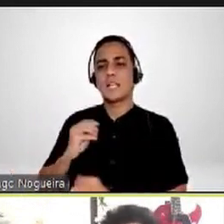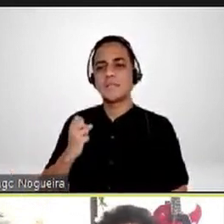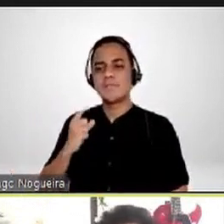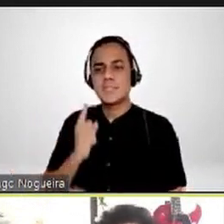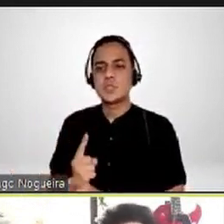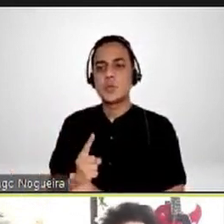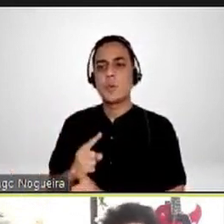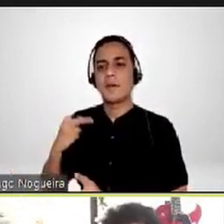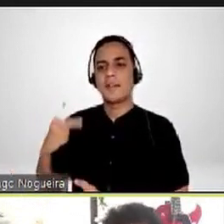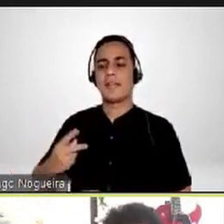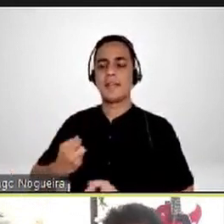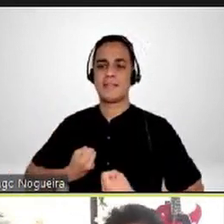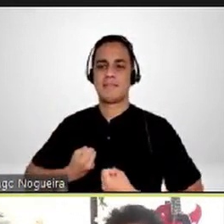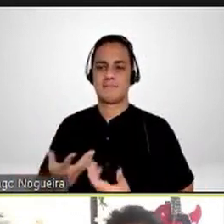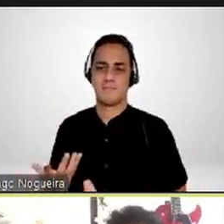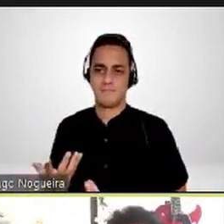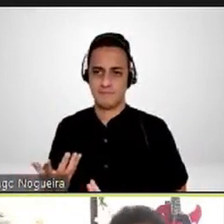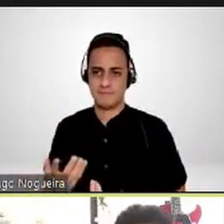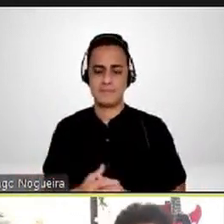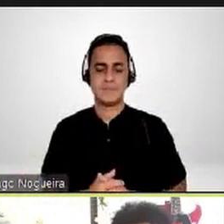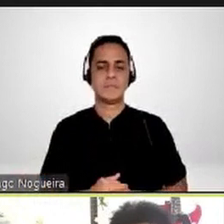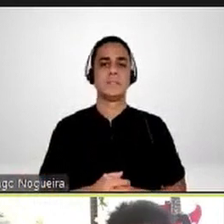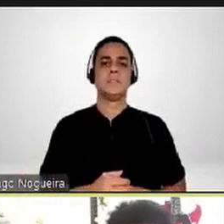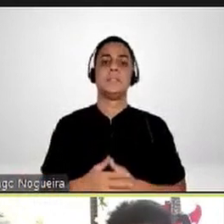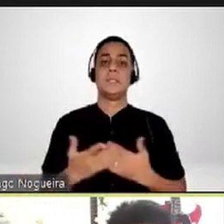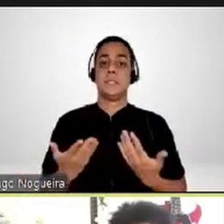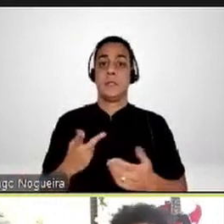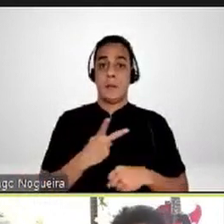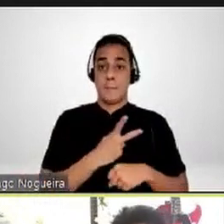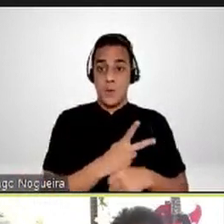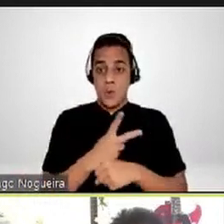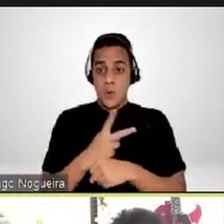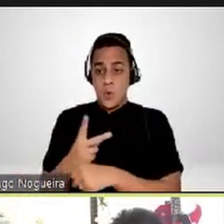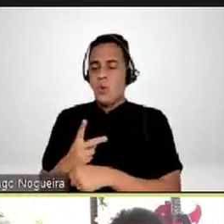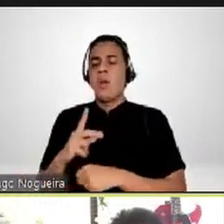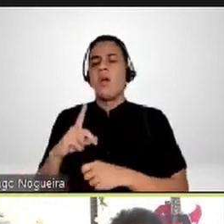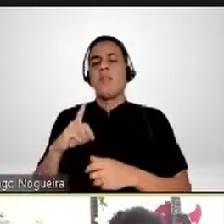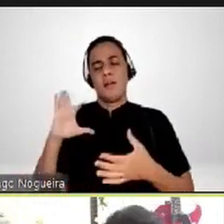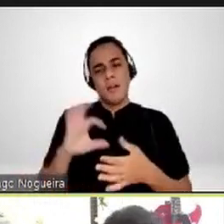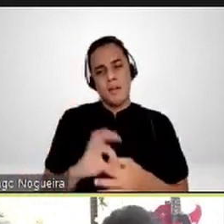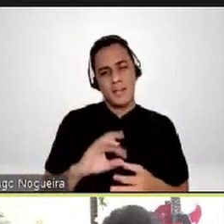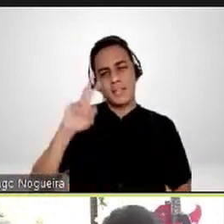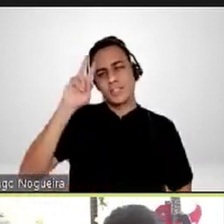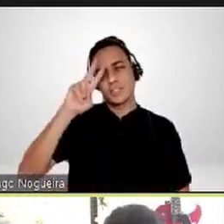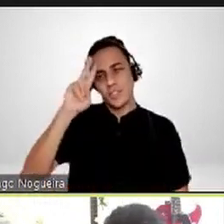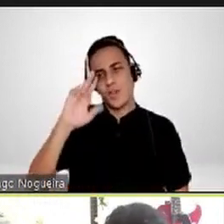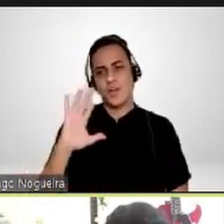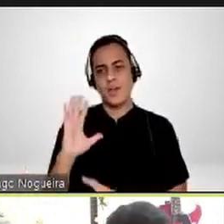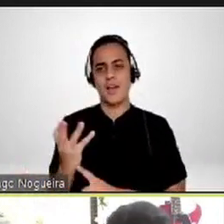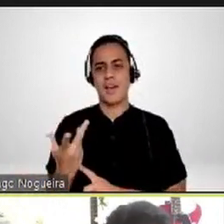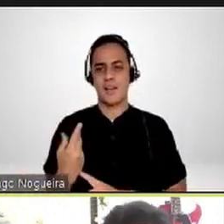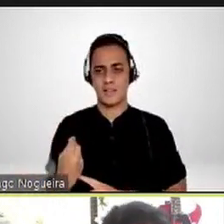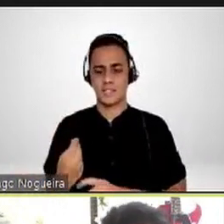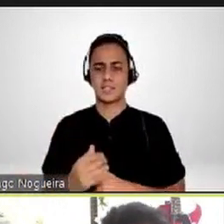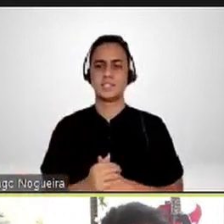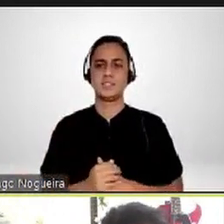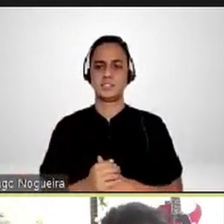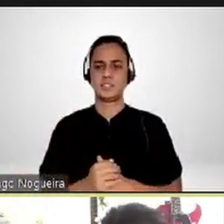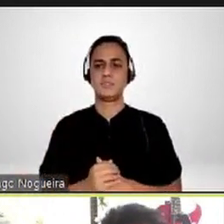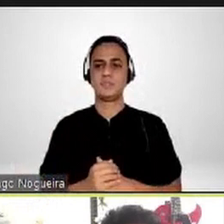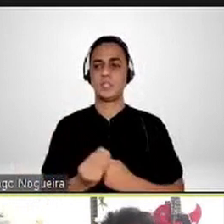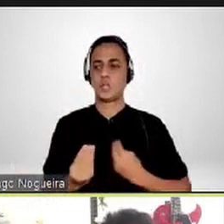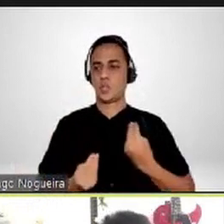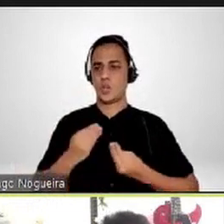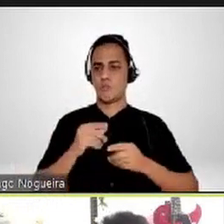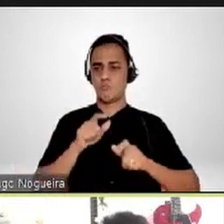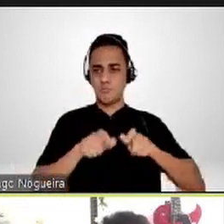linguagem e a busca de uma voz, é que a gente tem toda a história da arte, né? Em que as pessoas